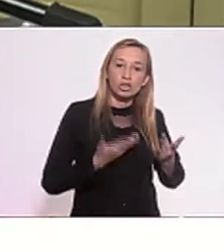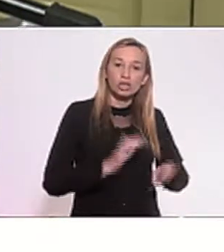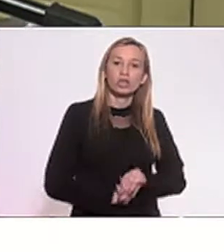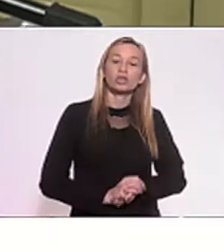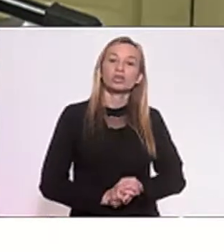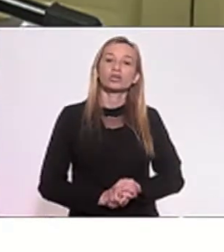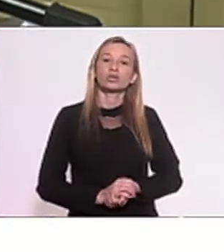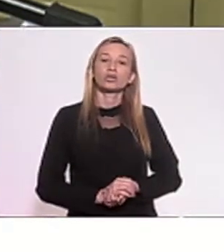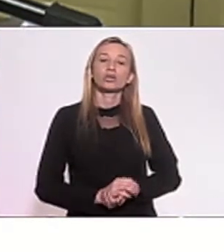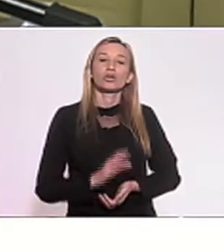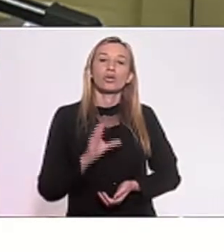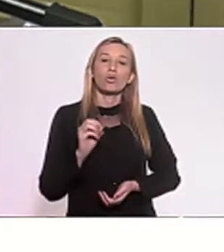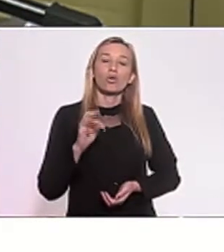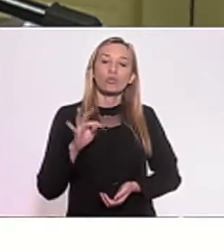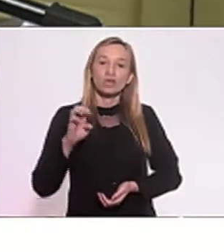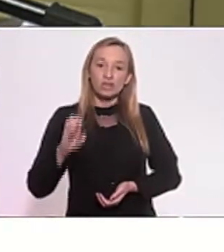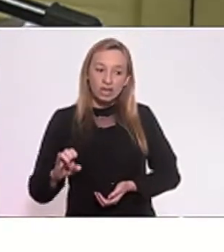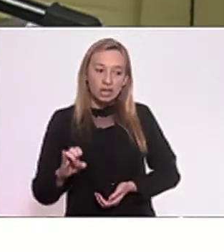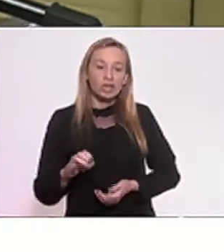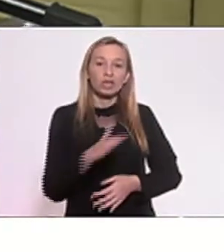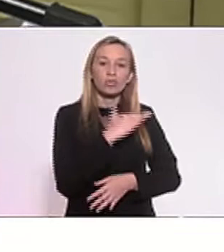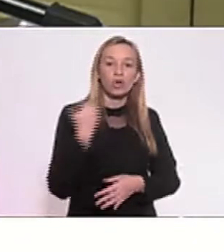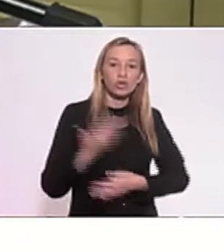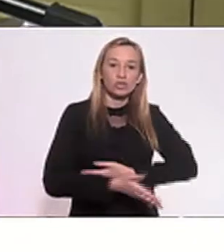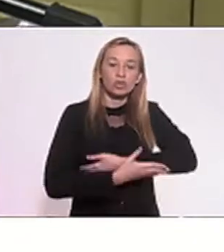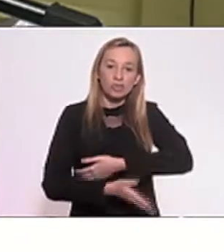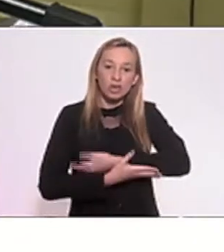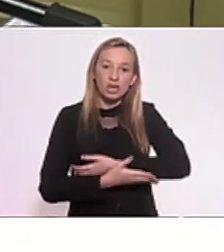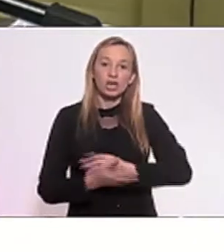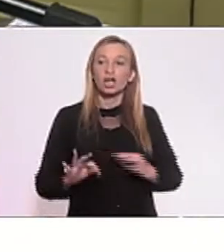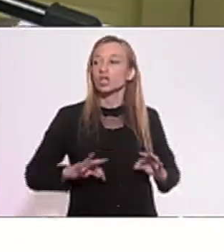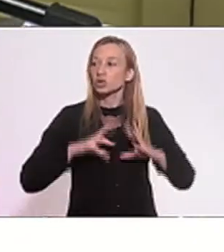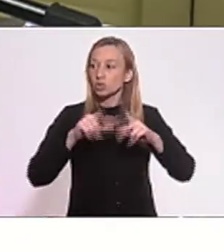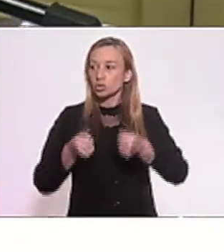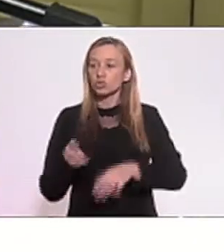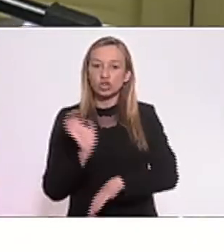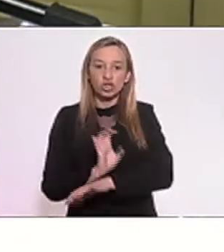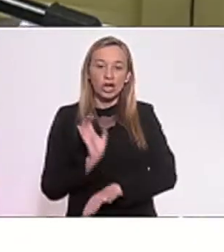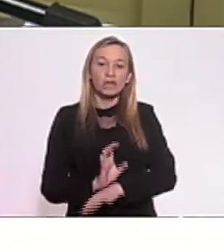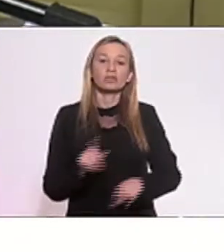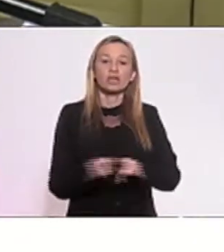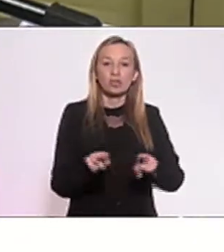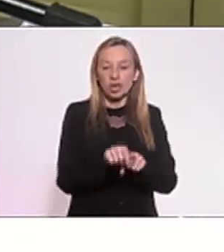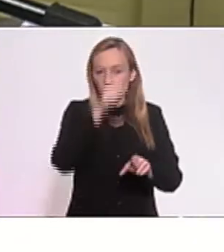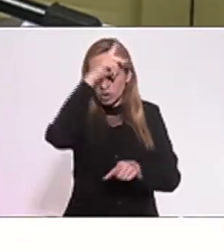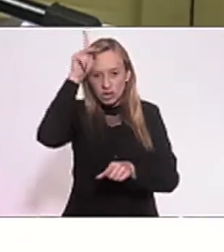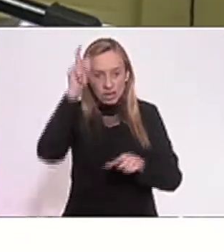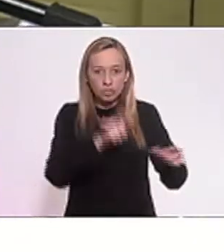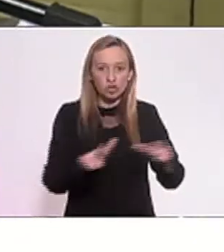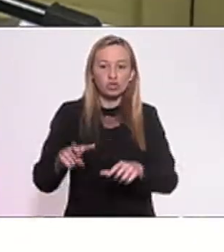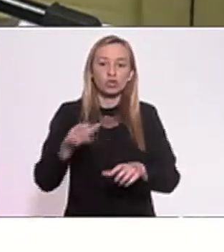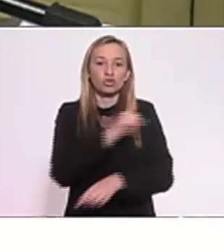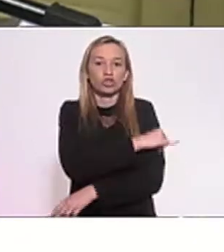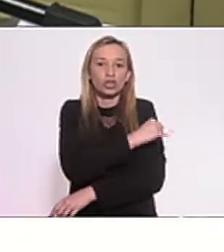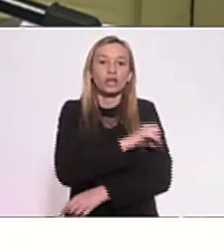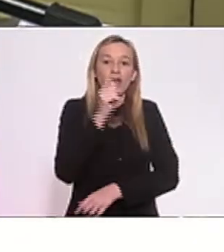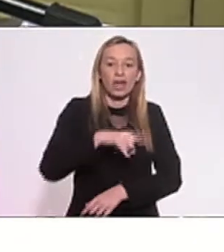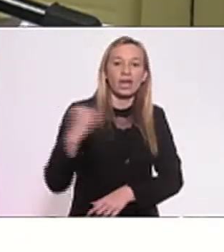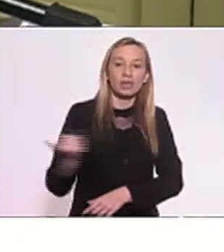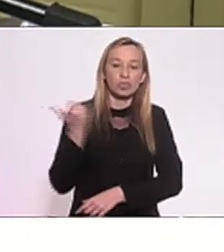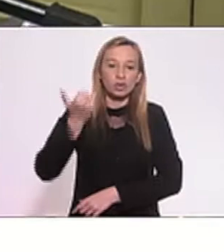de comitês de óbitos infantis e neonatais em todo o Estado e municípios do Rio de Janeiro. É